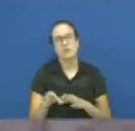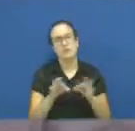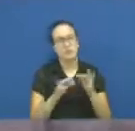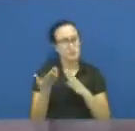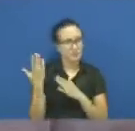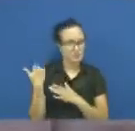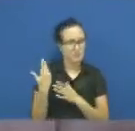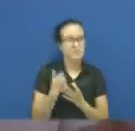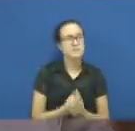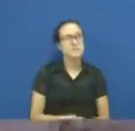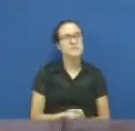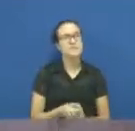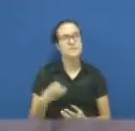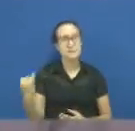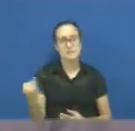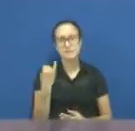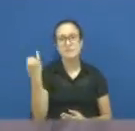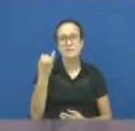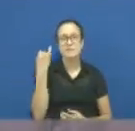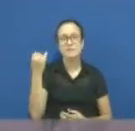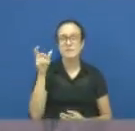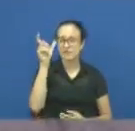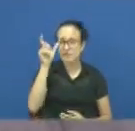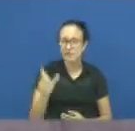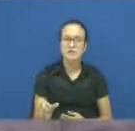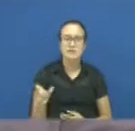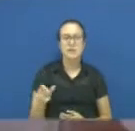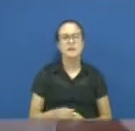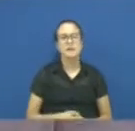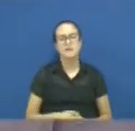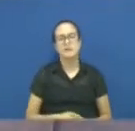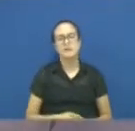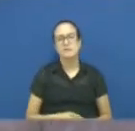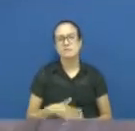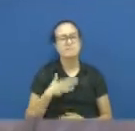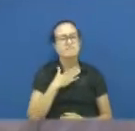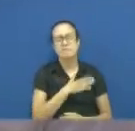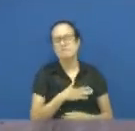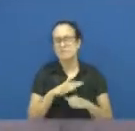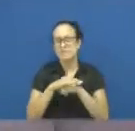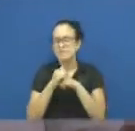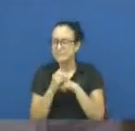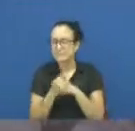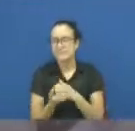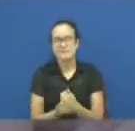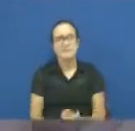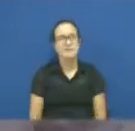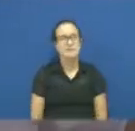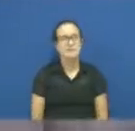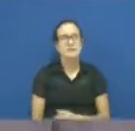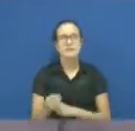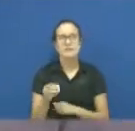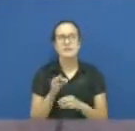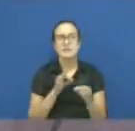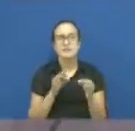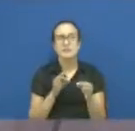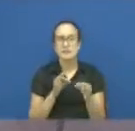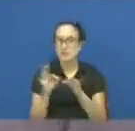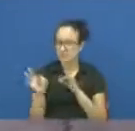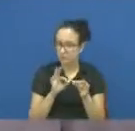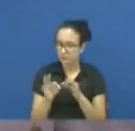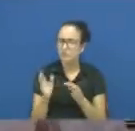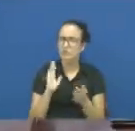anterior, eu quero dizer da importância do seu Lote, uma pessoa querida que esse projeto já foi aprovado em